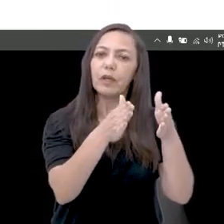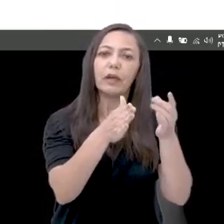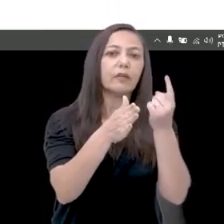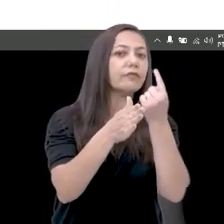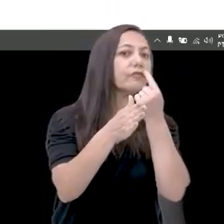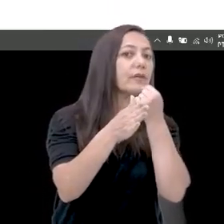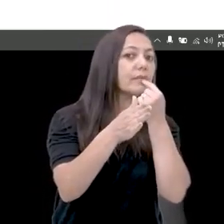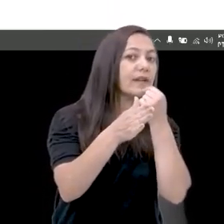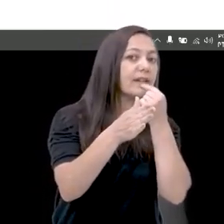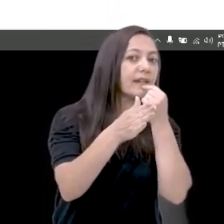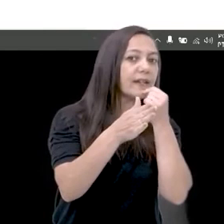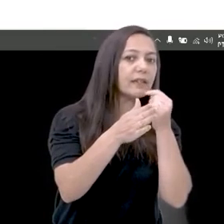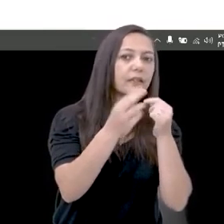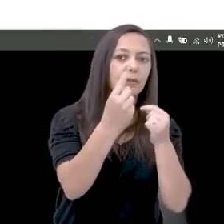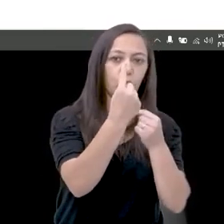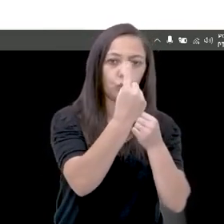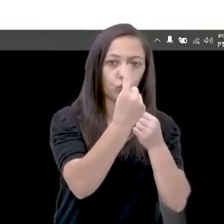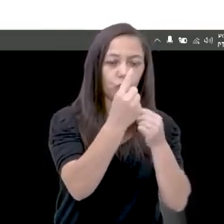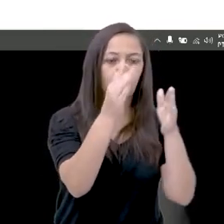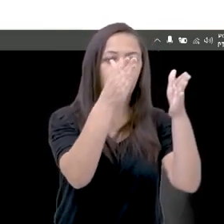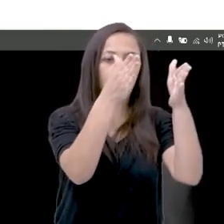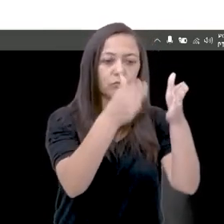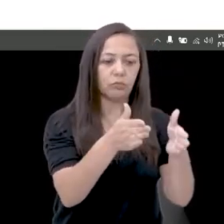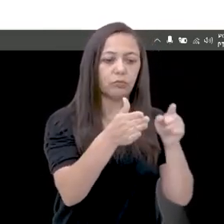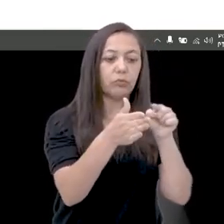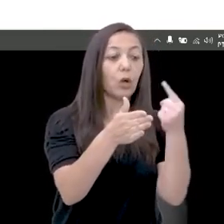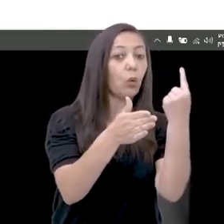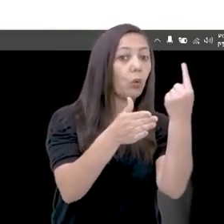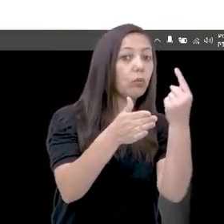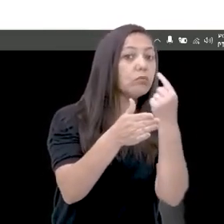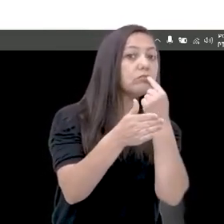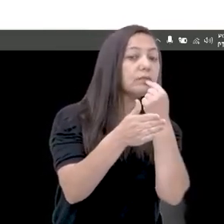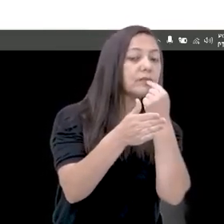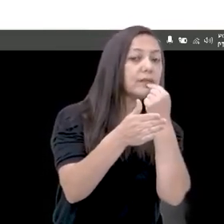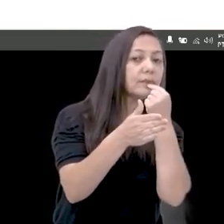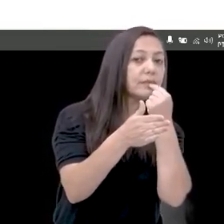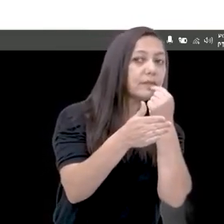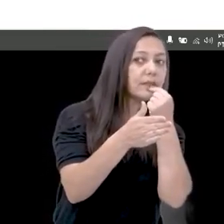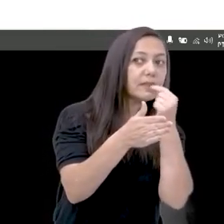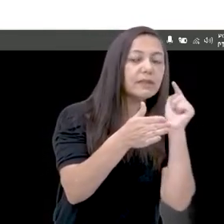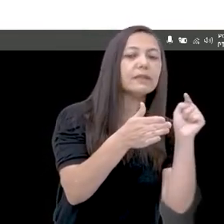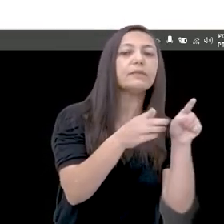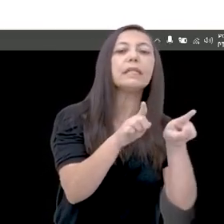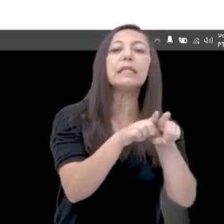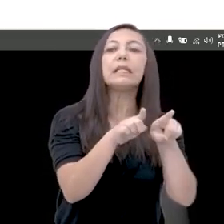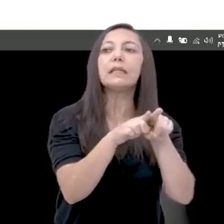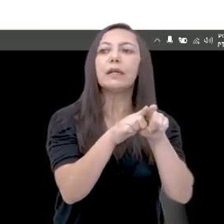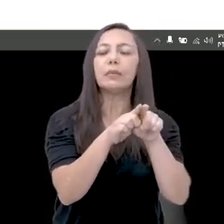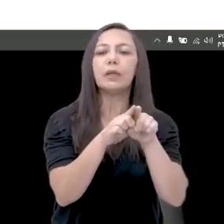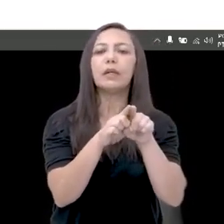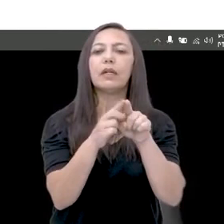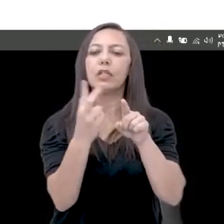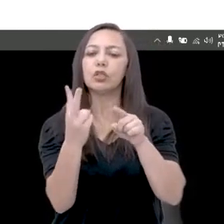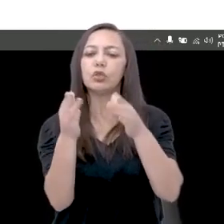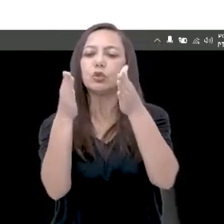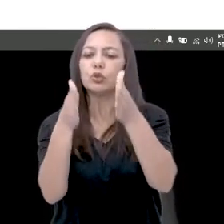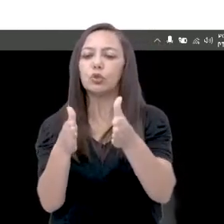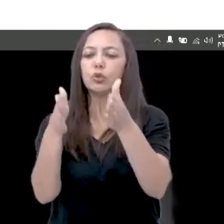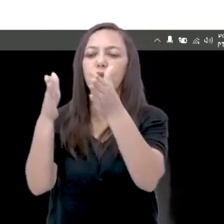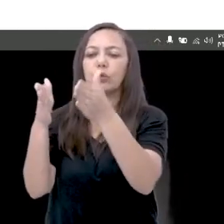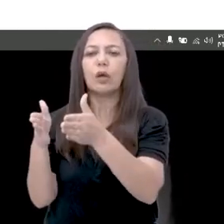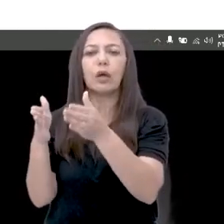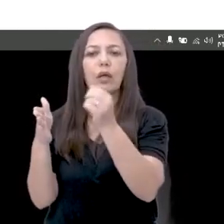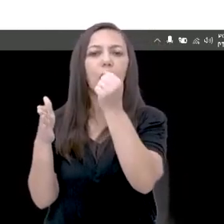maneira. Uma parte de tinta vermelha, que é o que está aqui no enunciado, para cada parte de tinta vermelha,